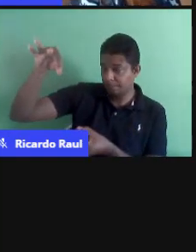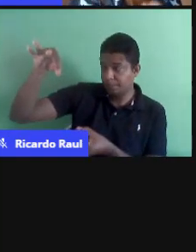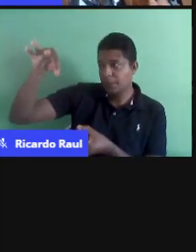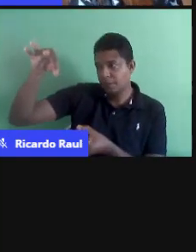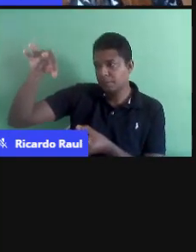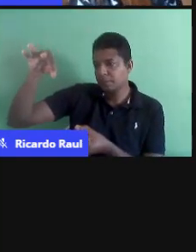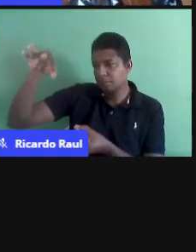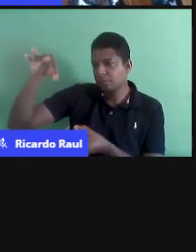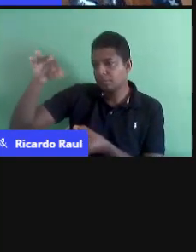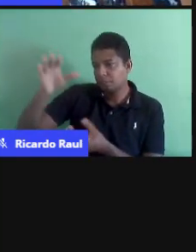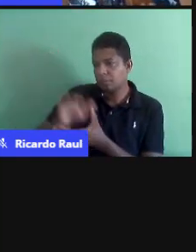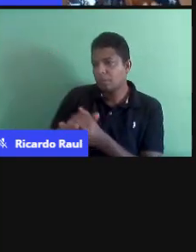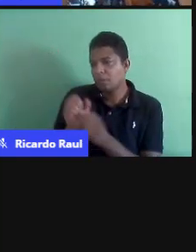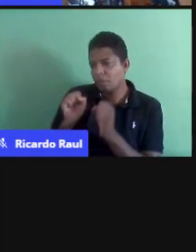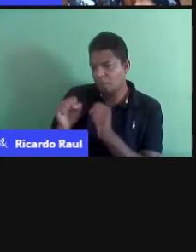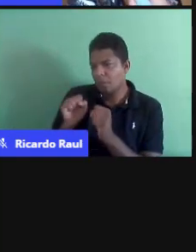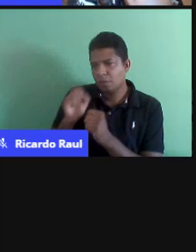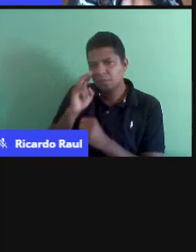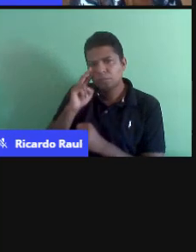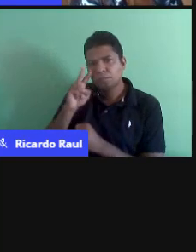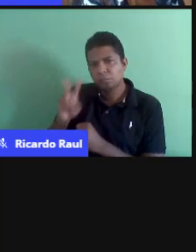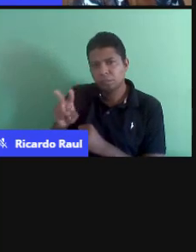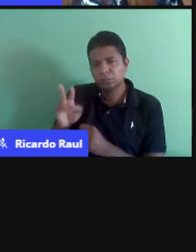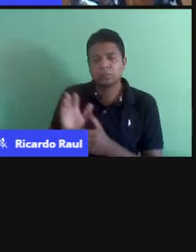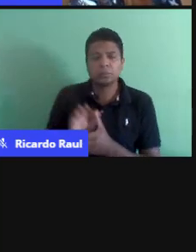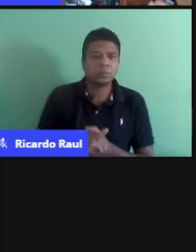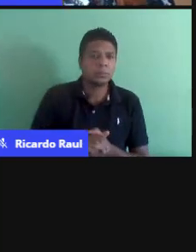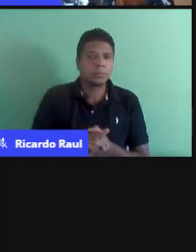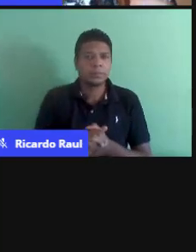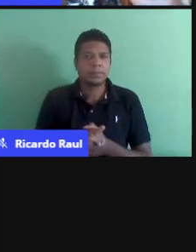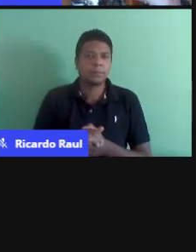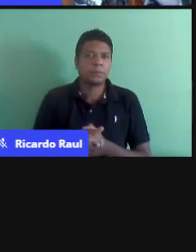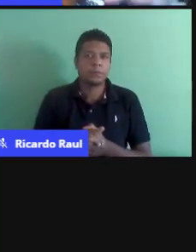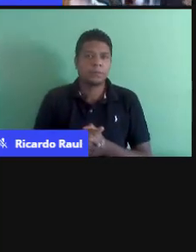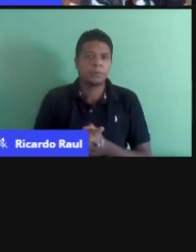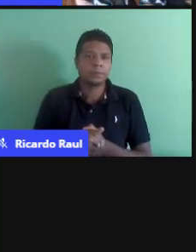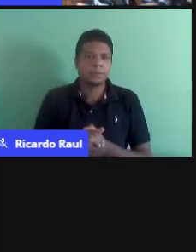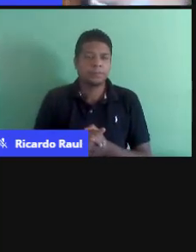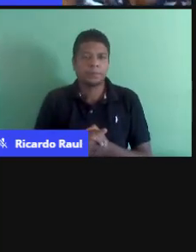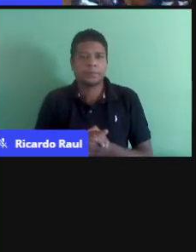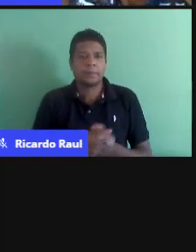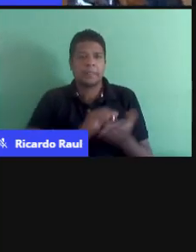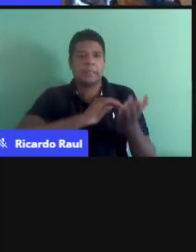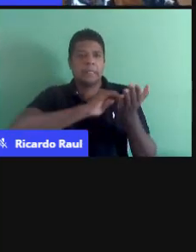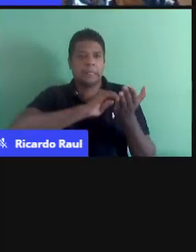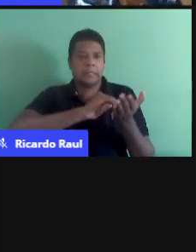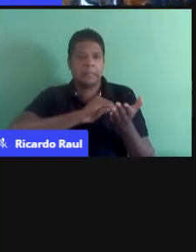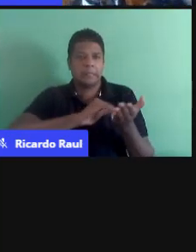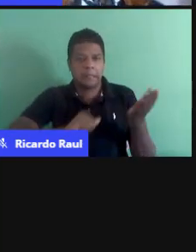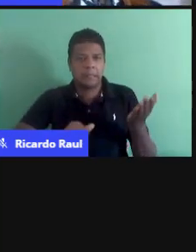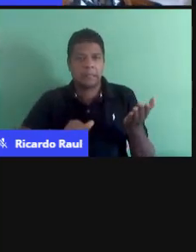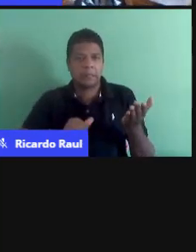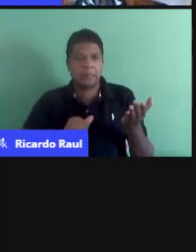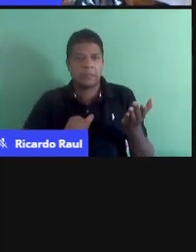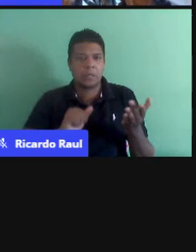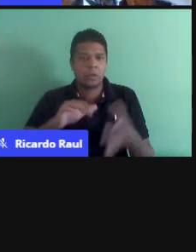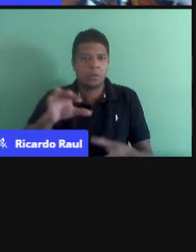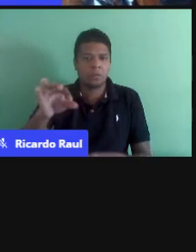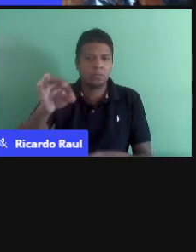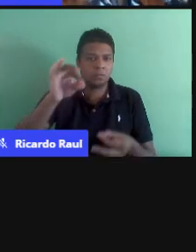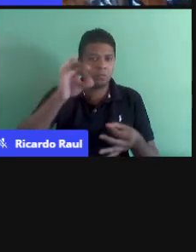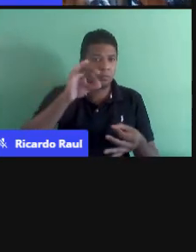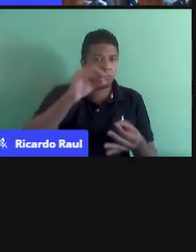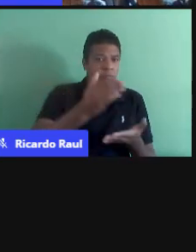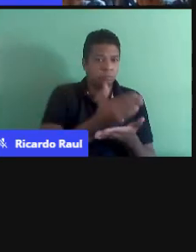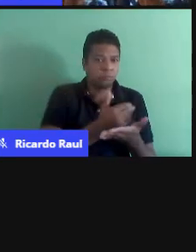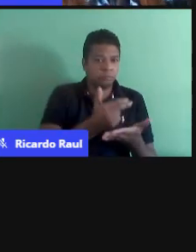essa intervenção não é no sentido de fazer com que ela tire ou coloque coisas no seu desenho, ou